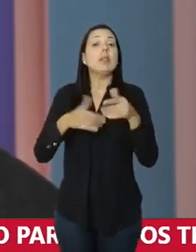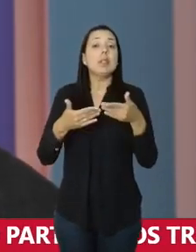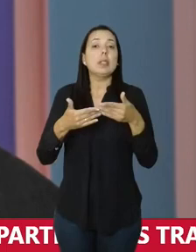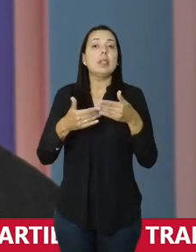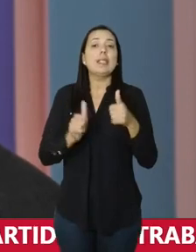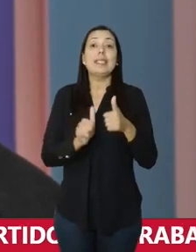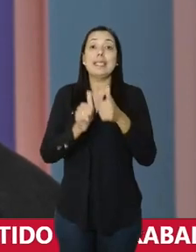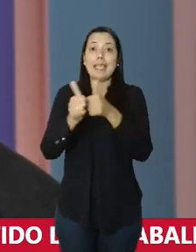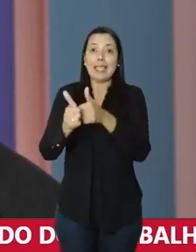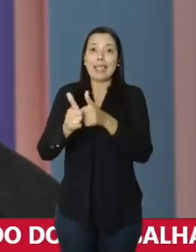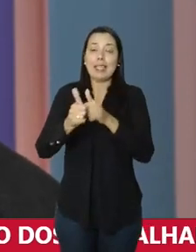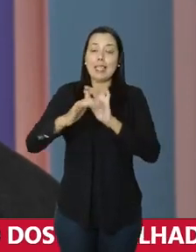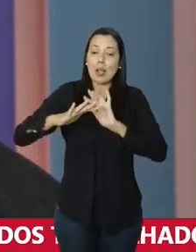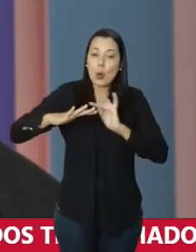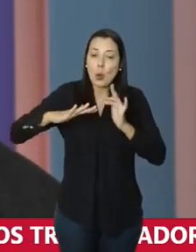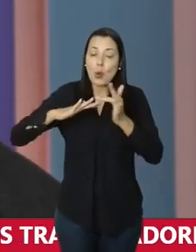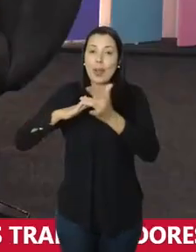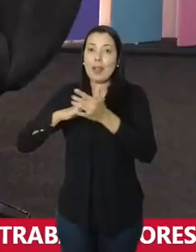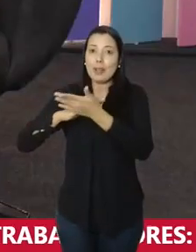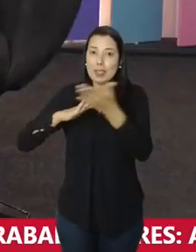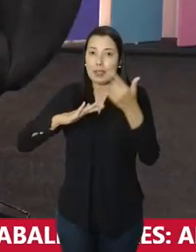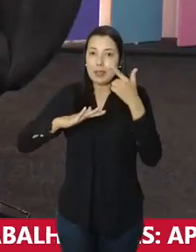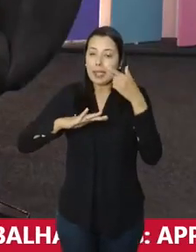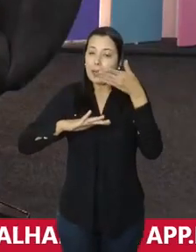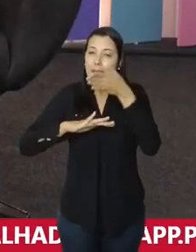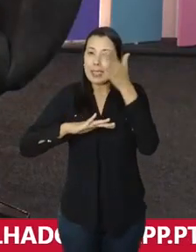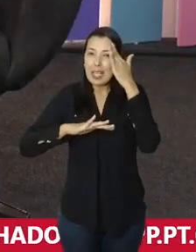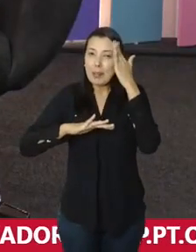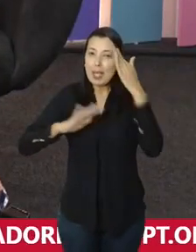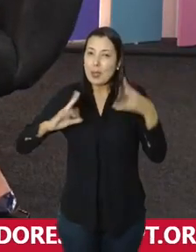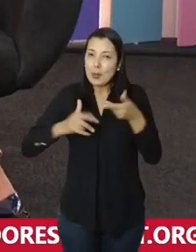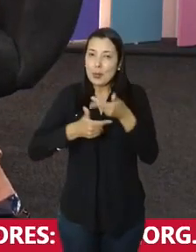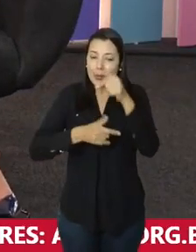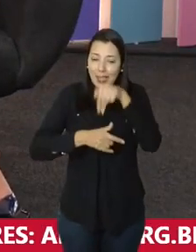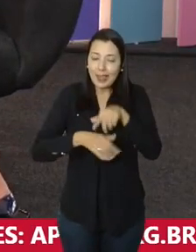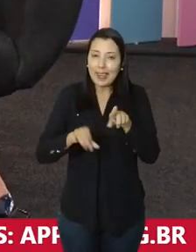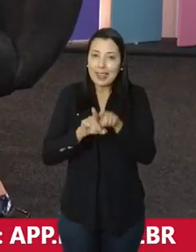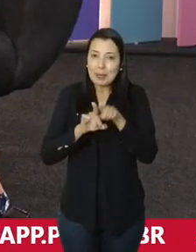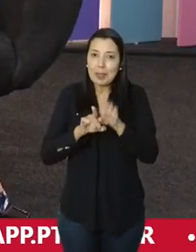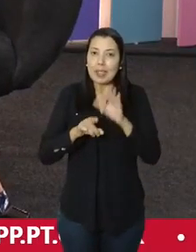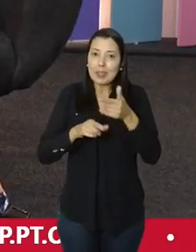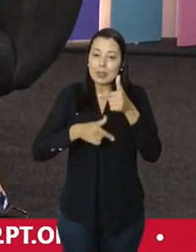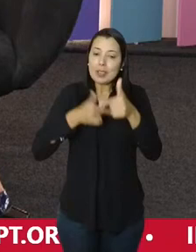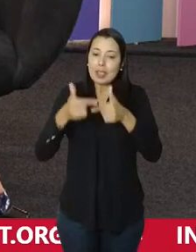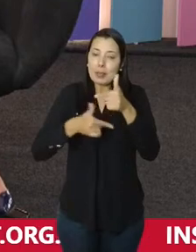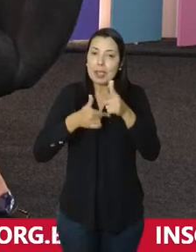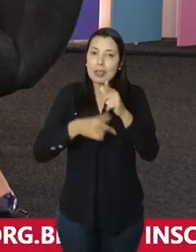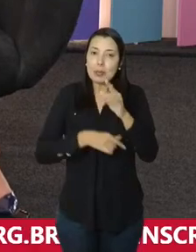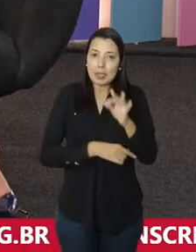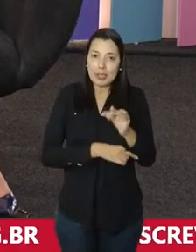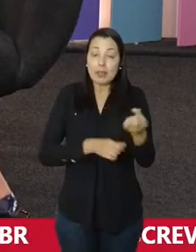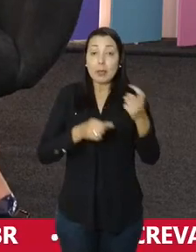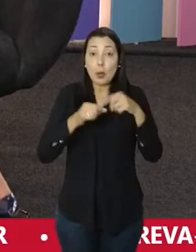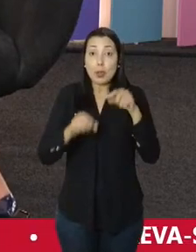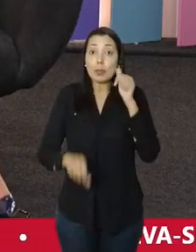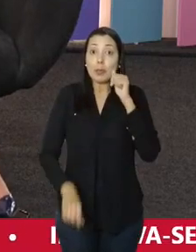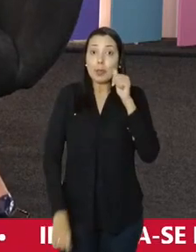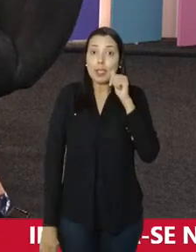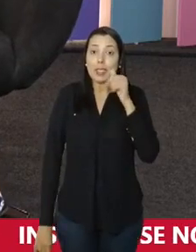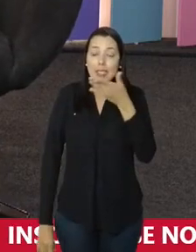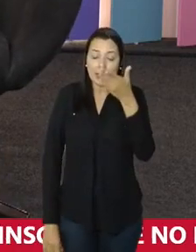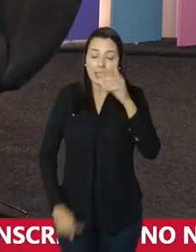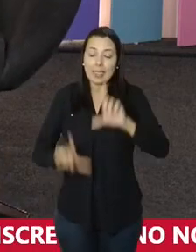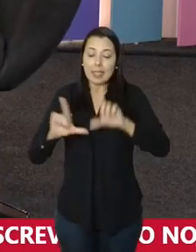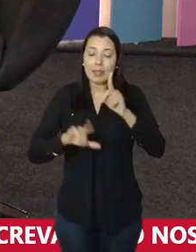seguir a gente nas redes sociais e assim você fica por dentro de tudo que rola por aqui e das ações do PT voltada para as mulheres,